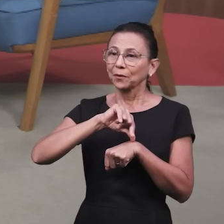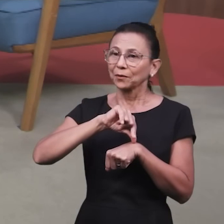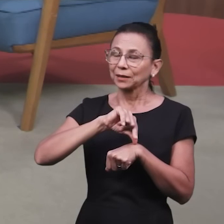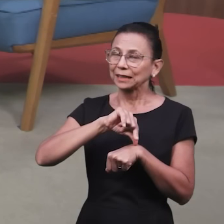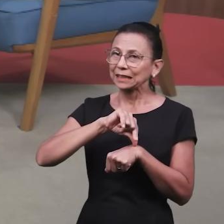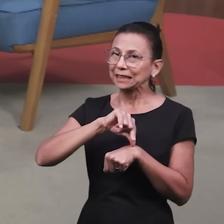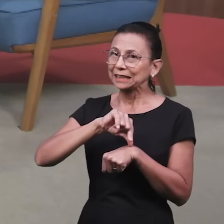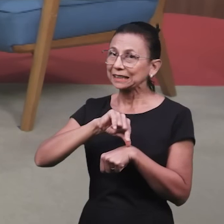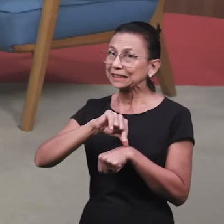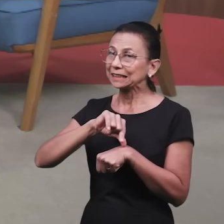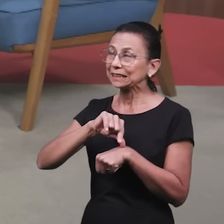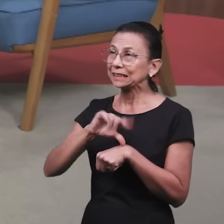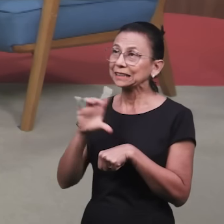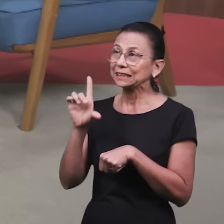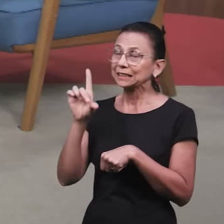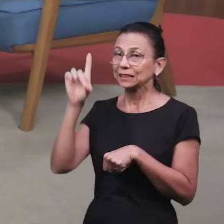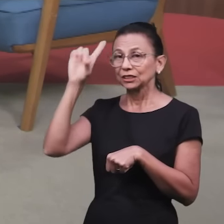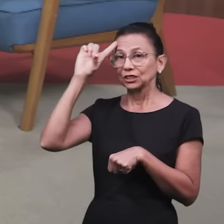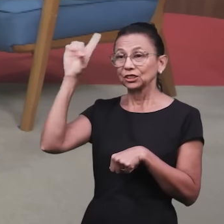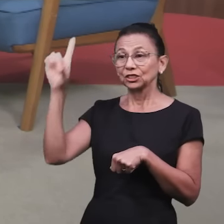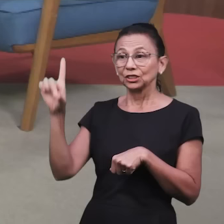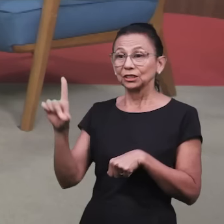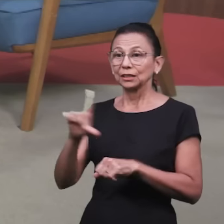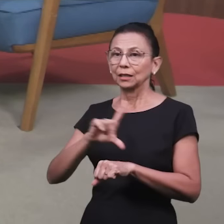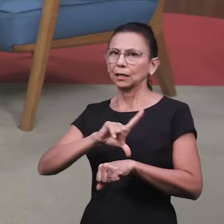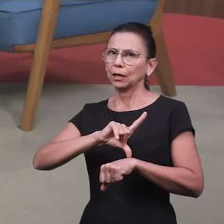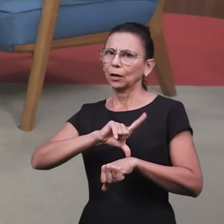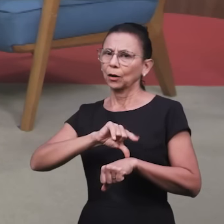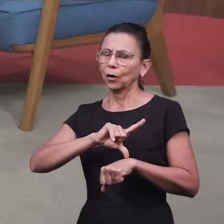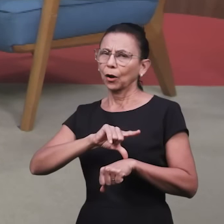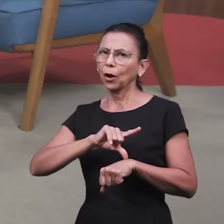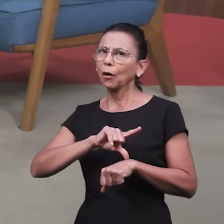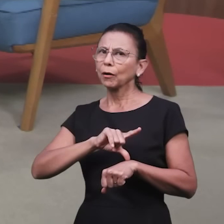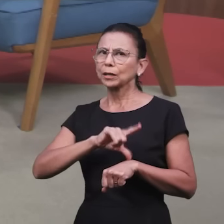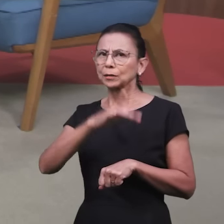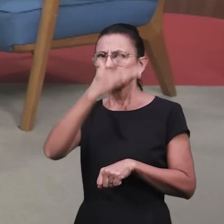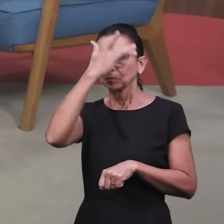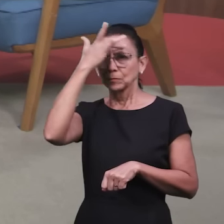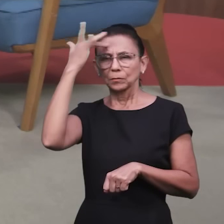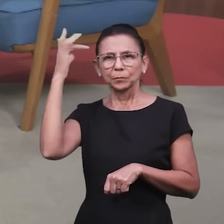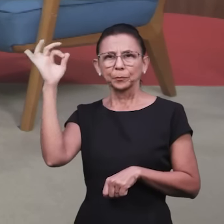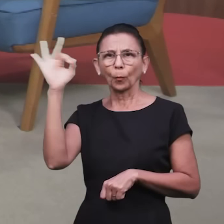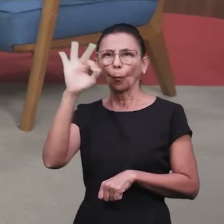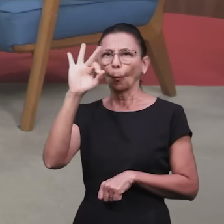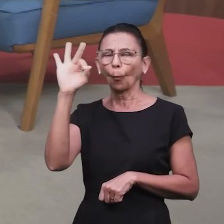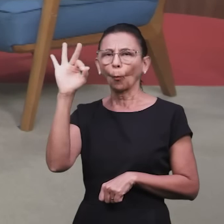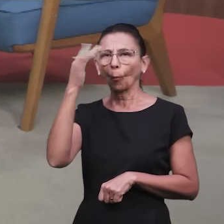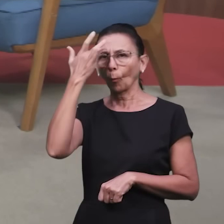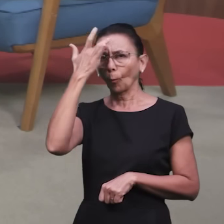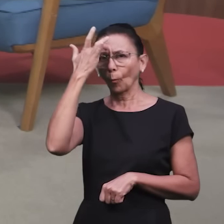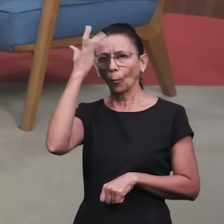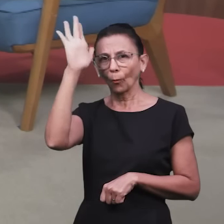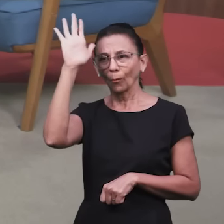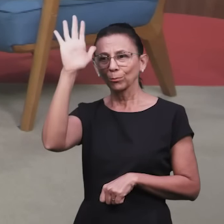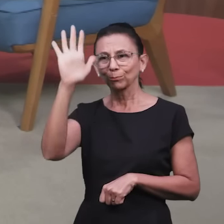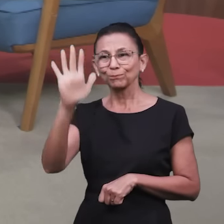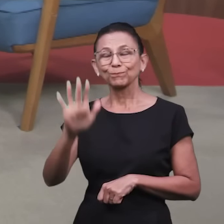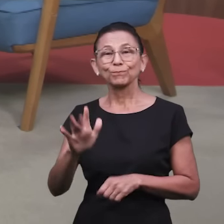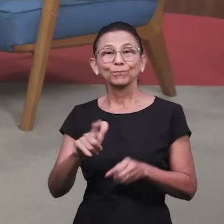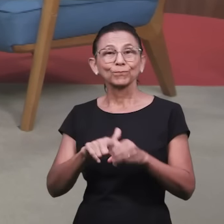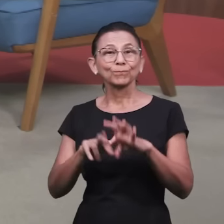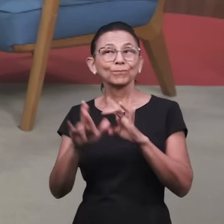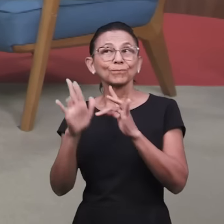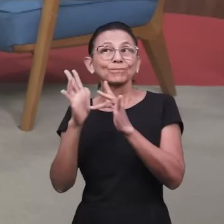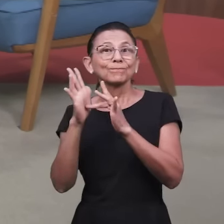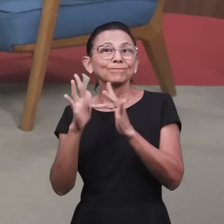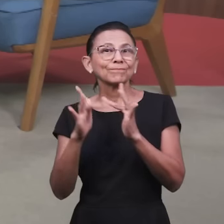veja que detalhe, daquele dia e hora, ninguém sabe. O que eu